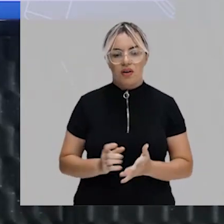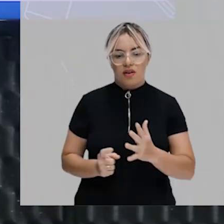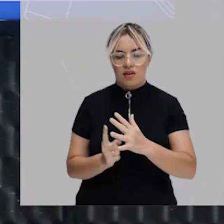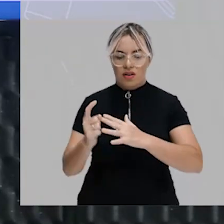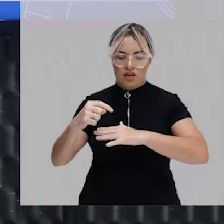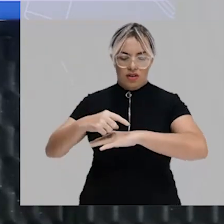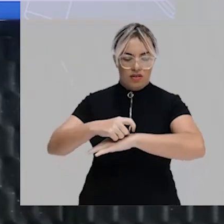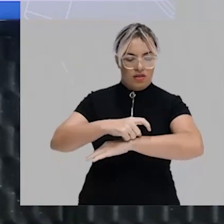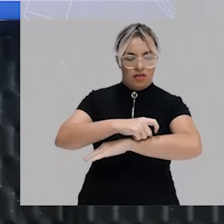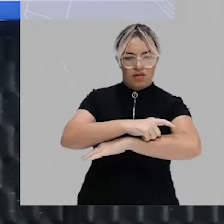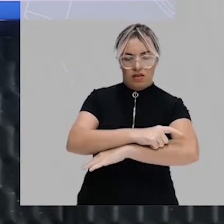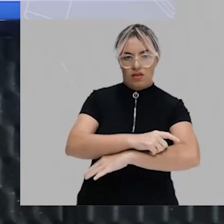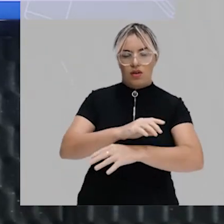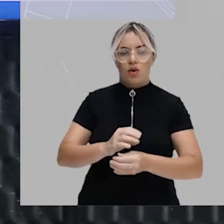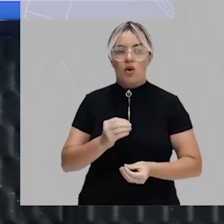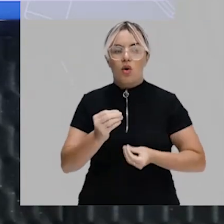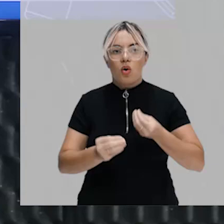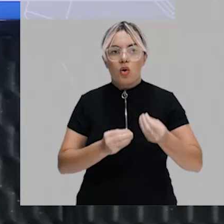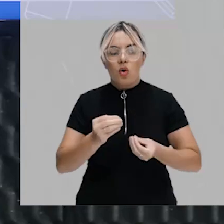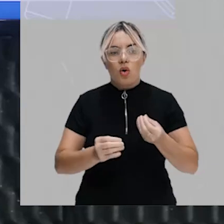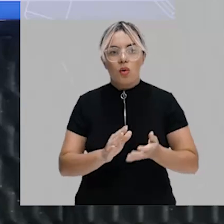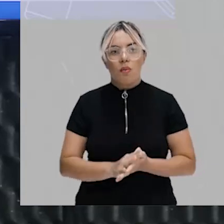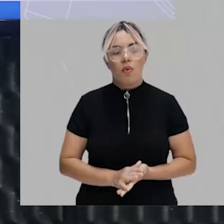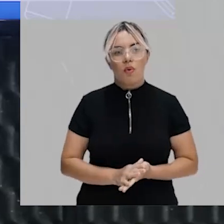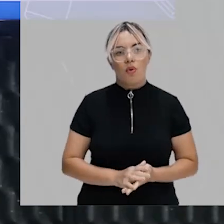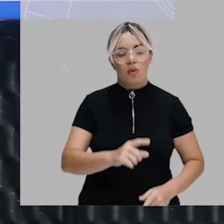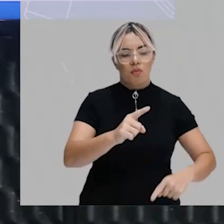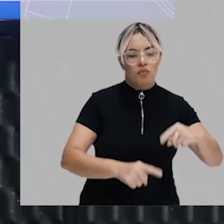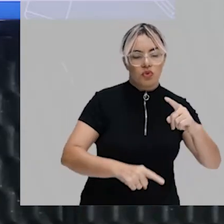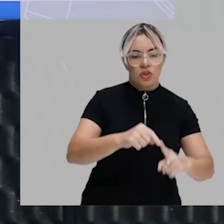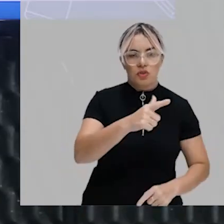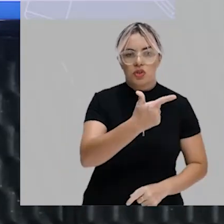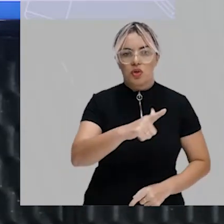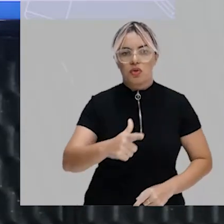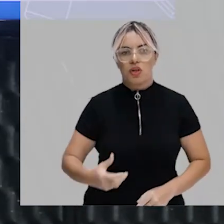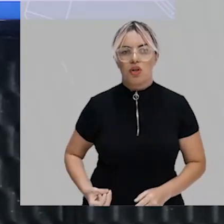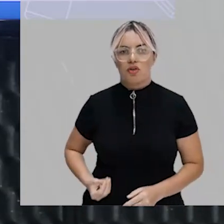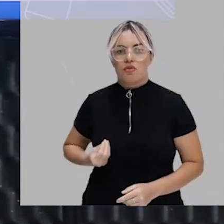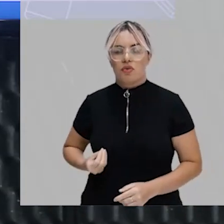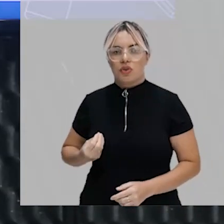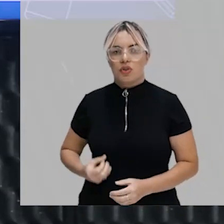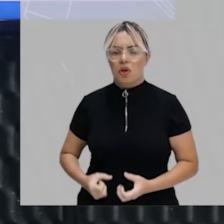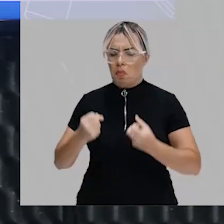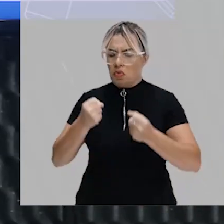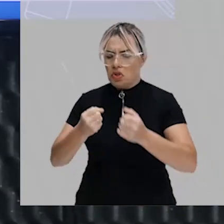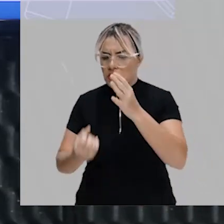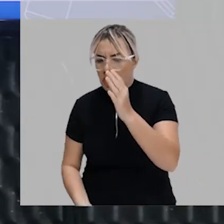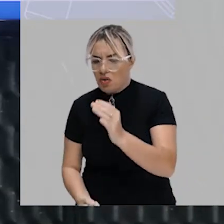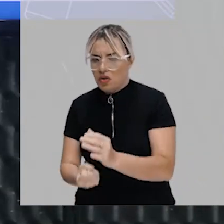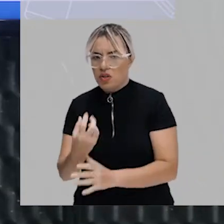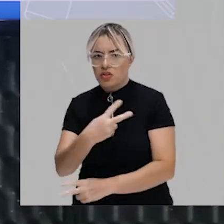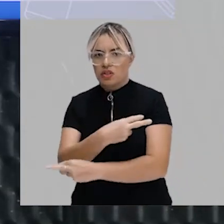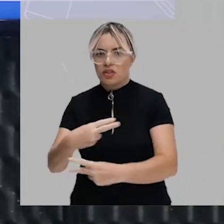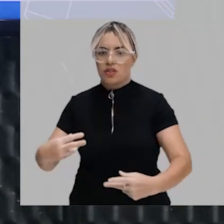que matéria inanimada poderia gerar vida. Isso está errado. Ele não defendia isso. Letra